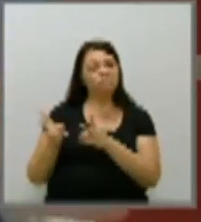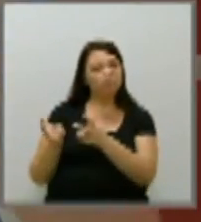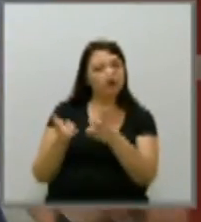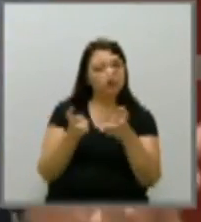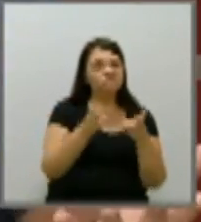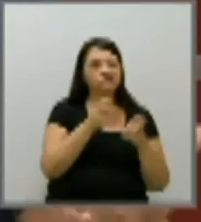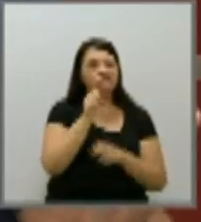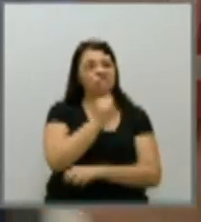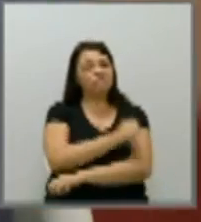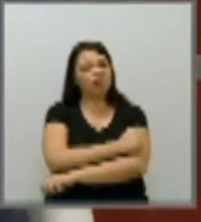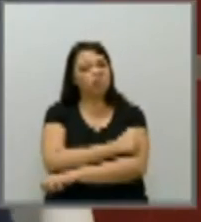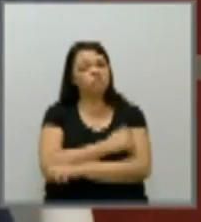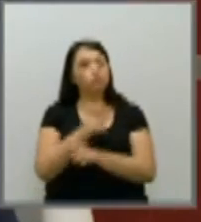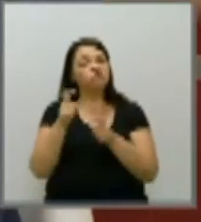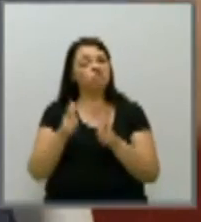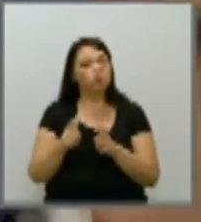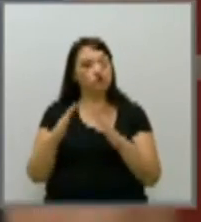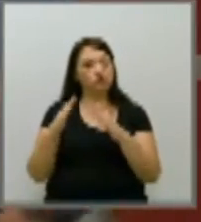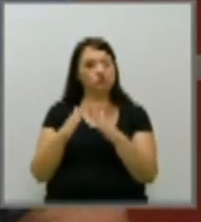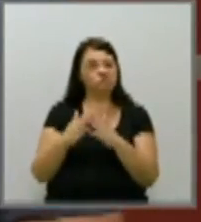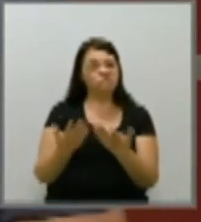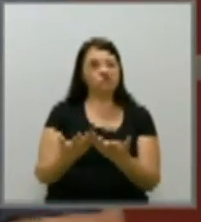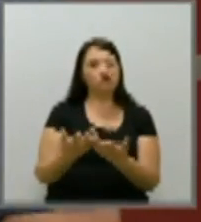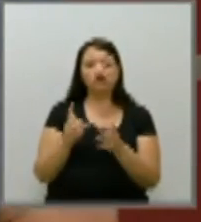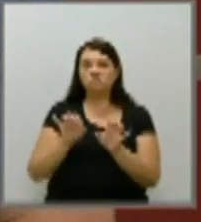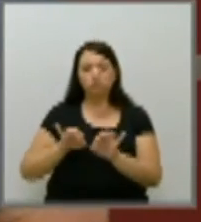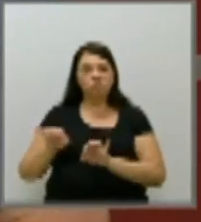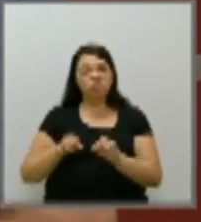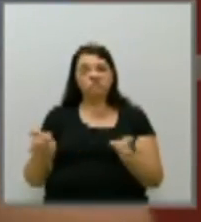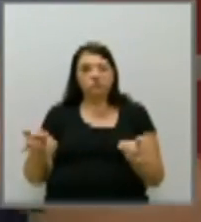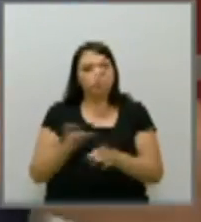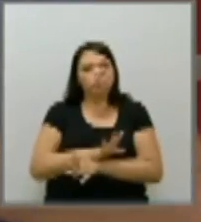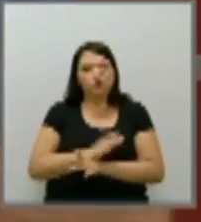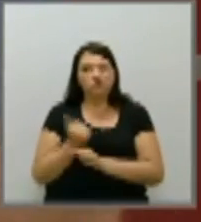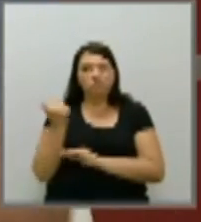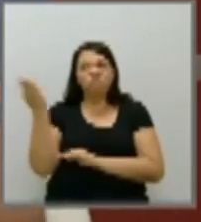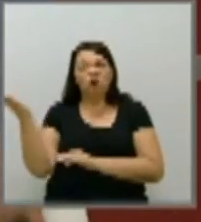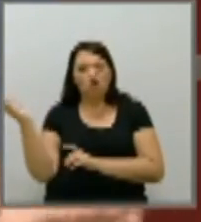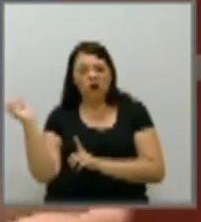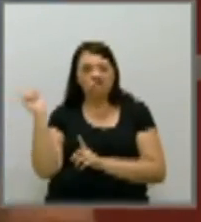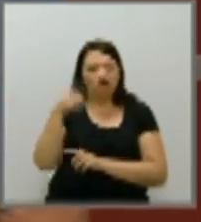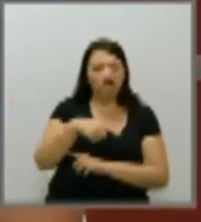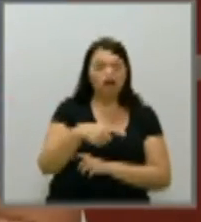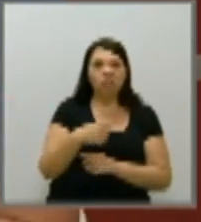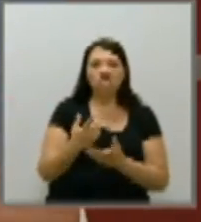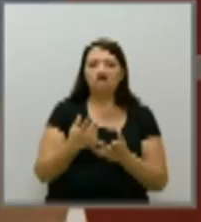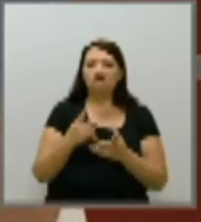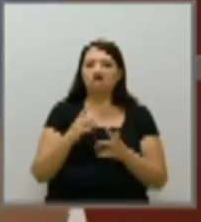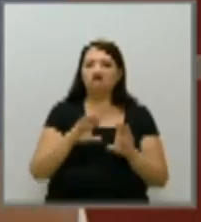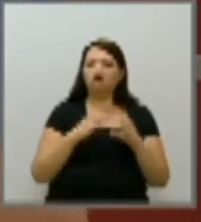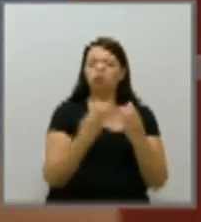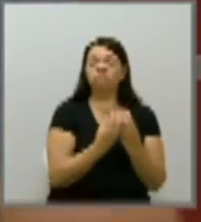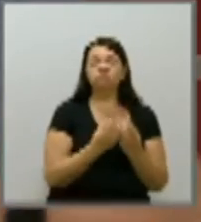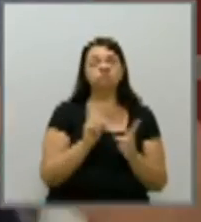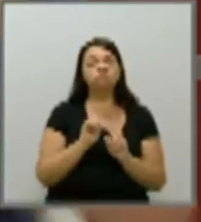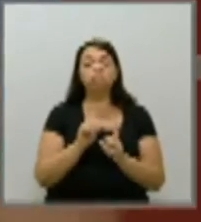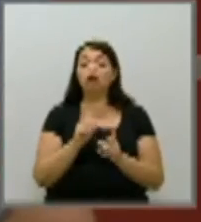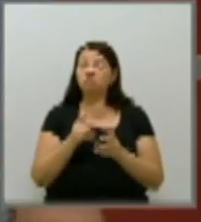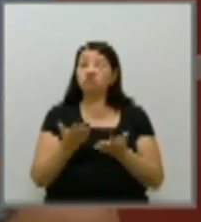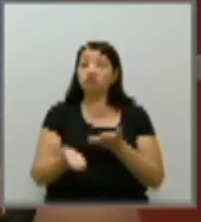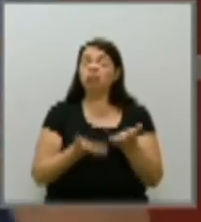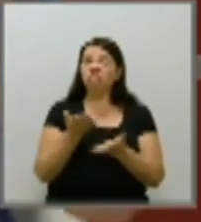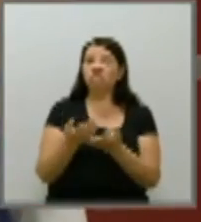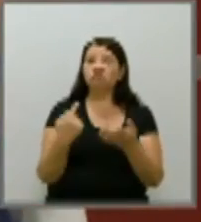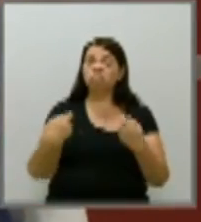da sua localidade, não de um projeto pronto que venha de fora, mas que atenda os interesses e as necessidades nossas no município e a